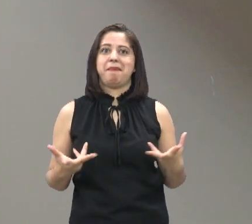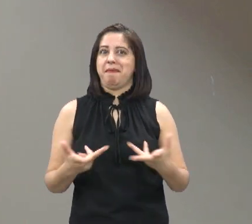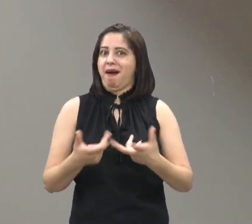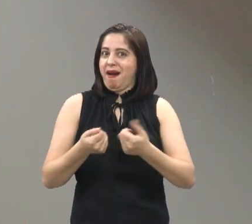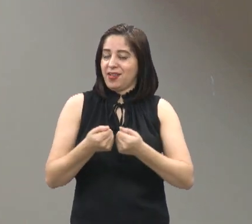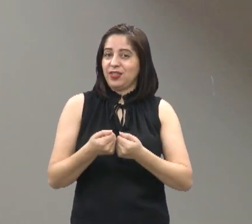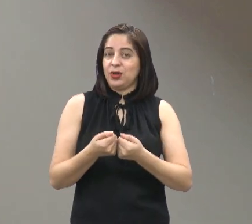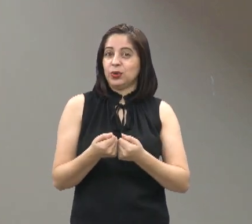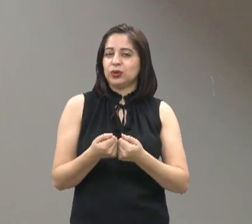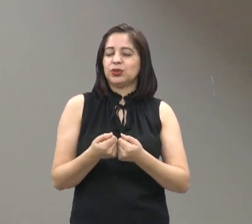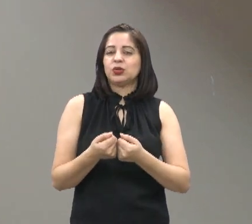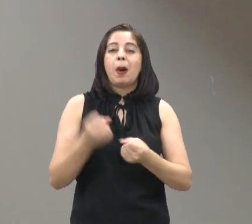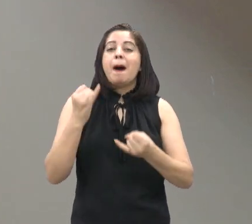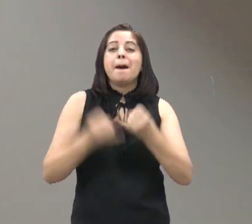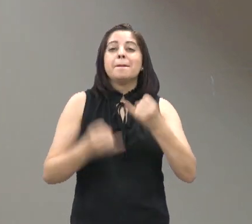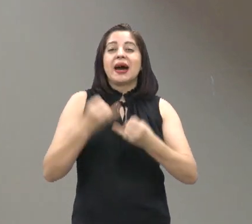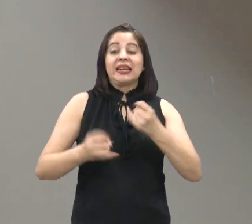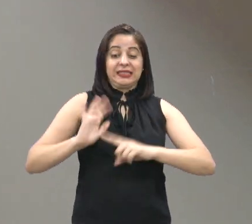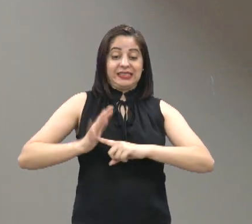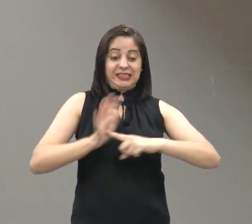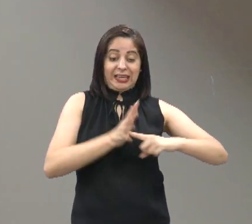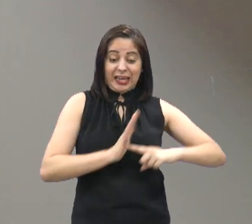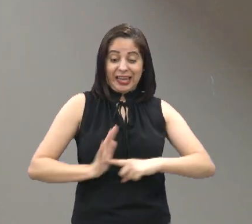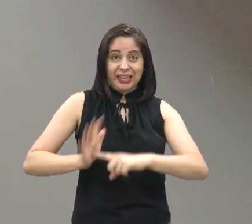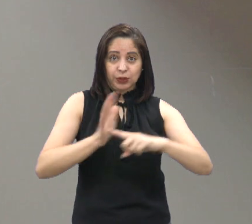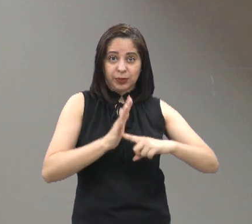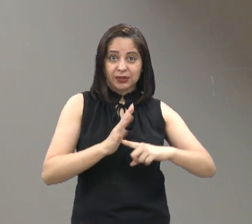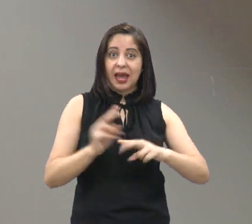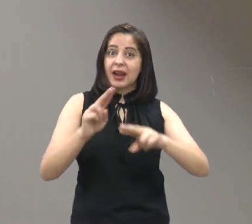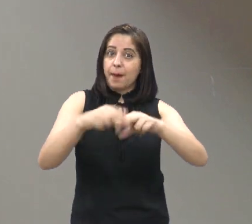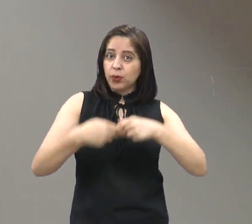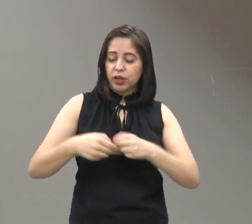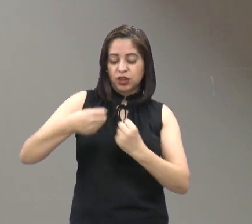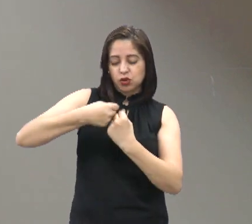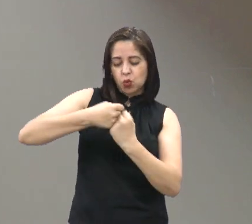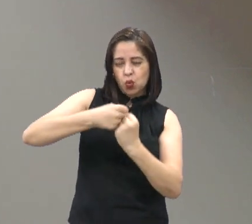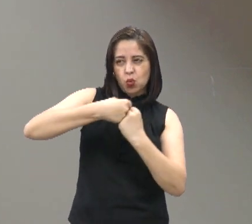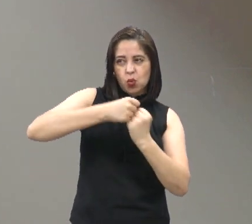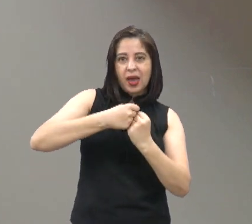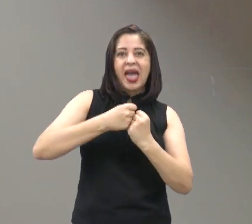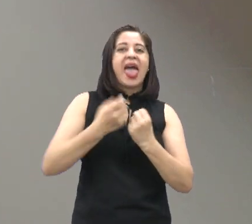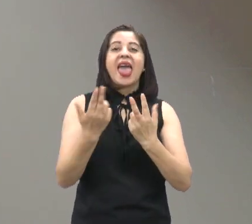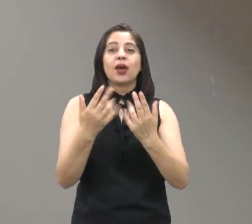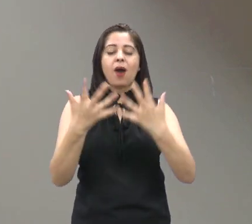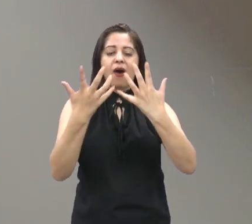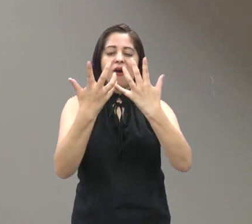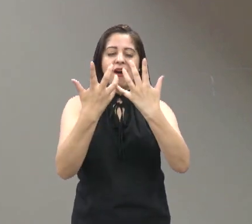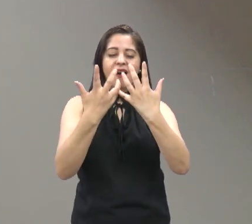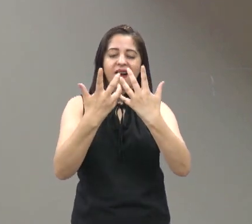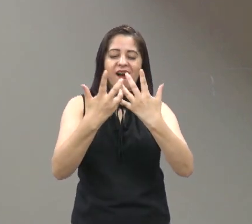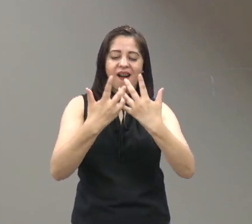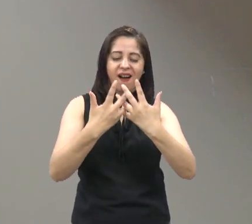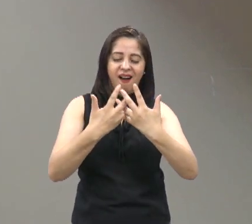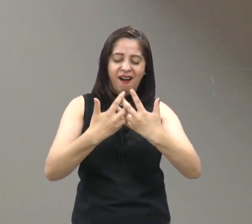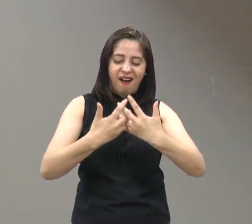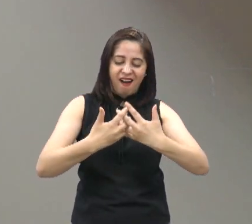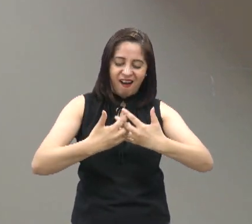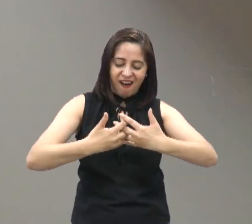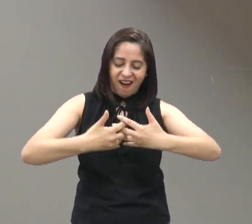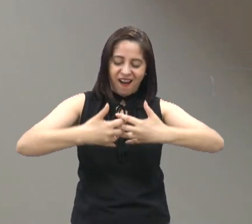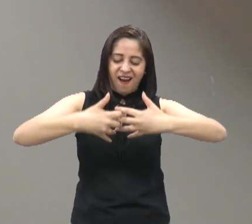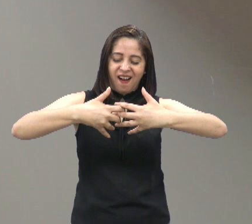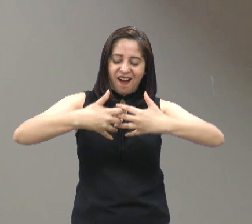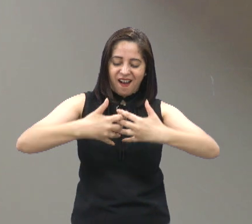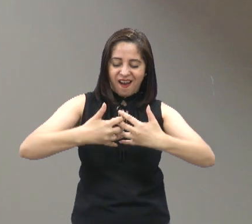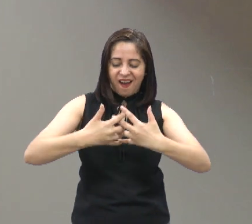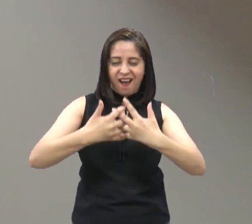E dentro dessa comparação, as nossas articulações são como as engrenagens, responsáveis por todo o movimento.